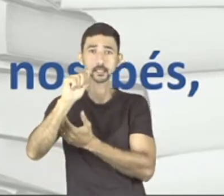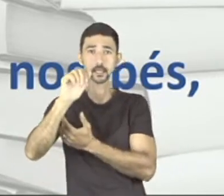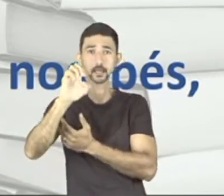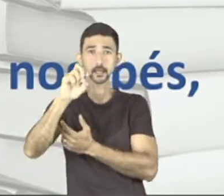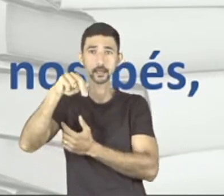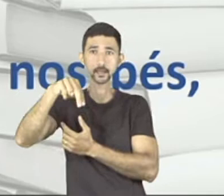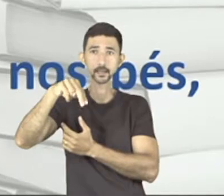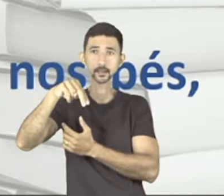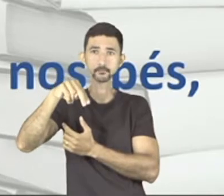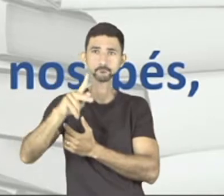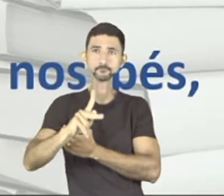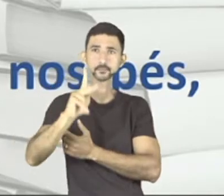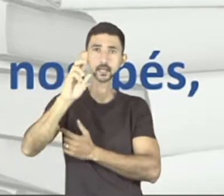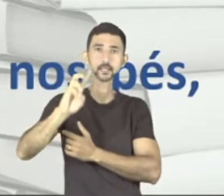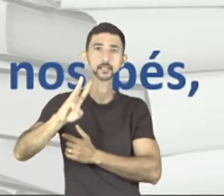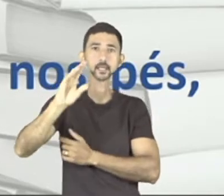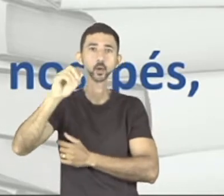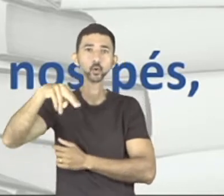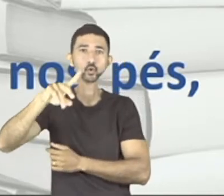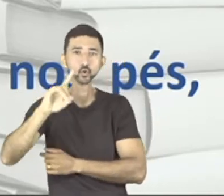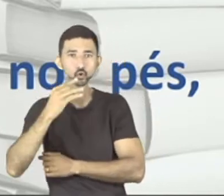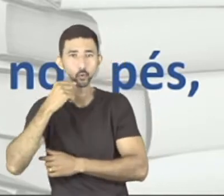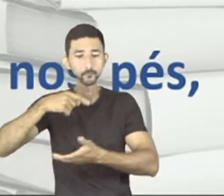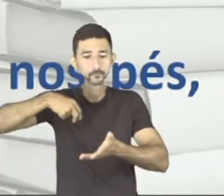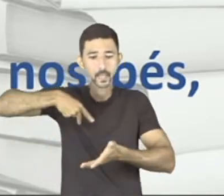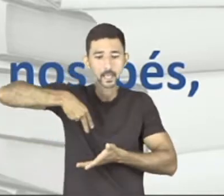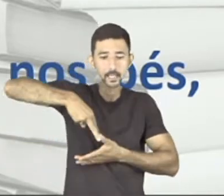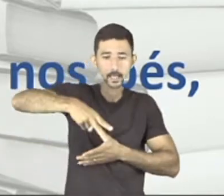caminho dos pés e das mãos.